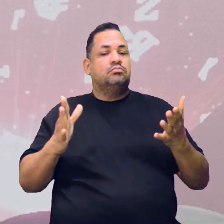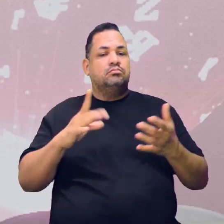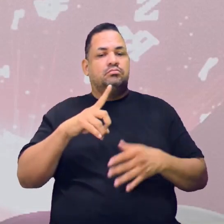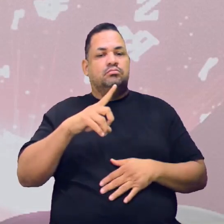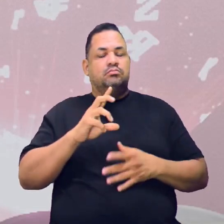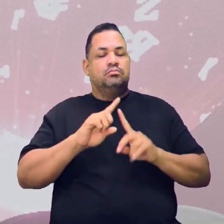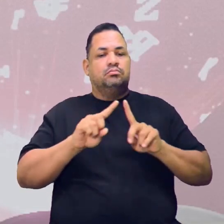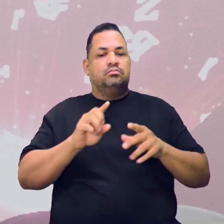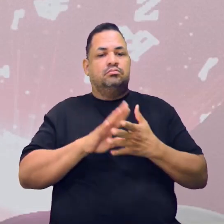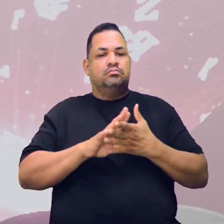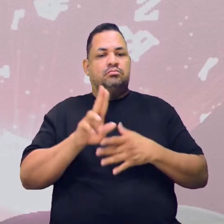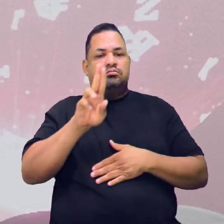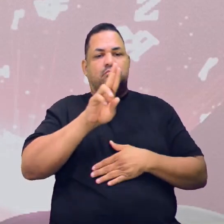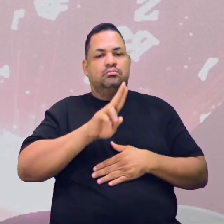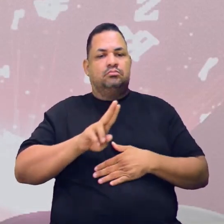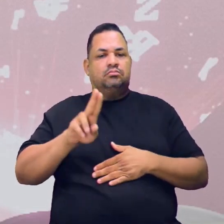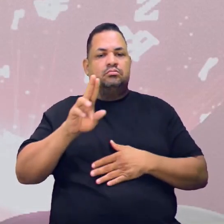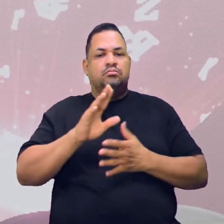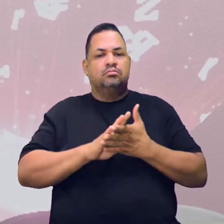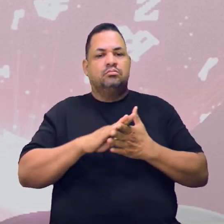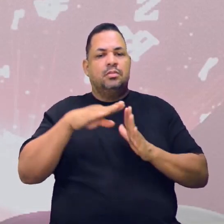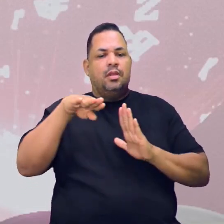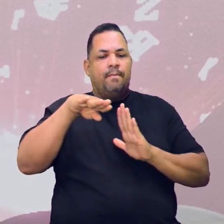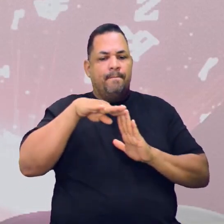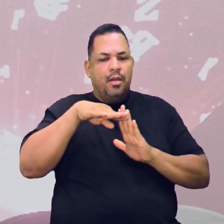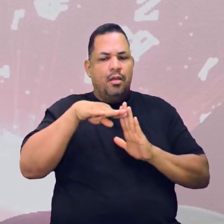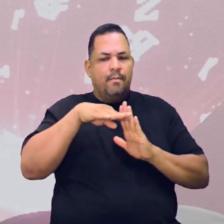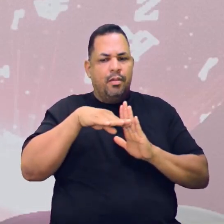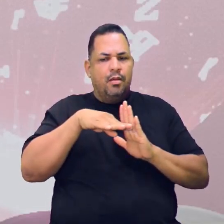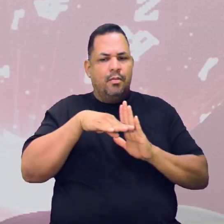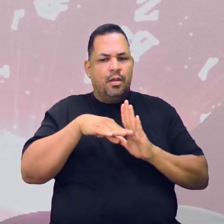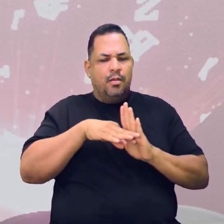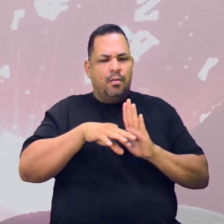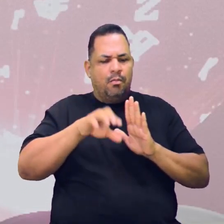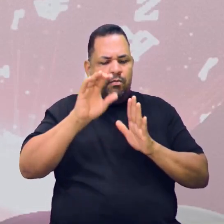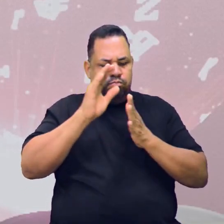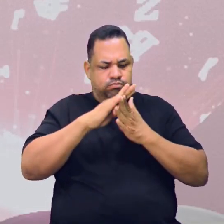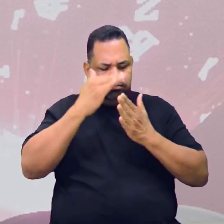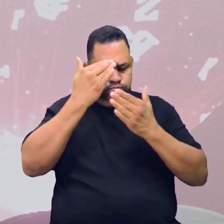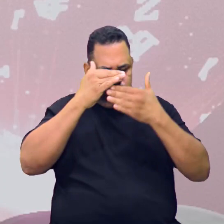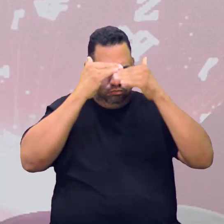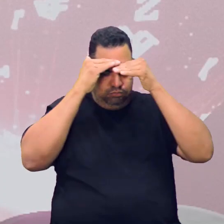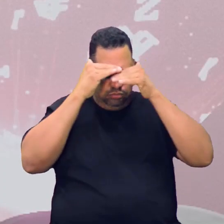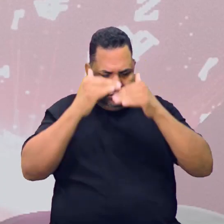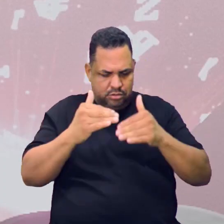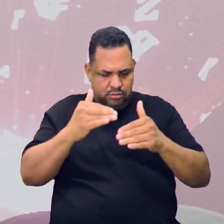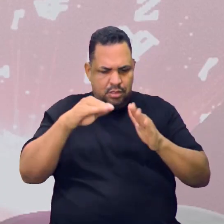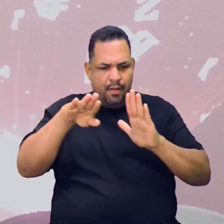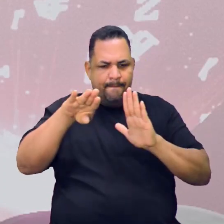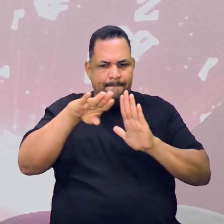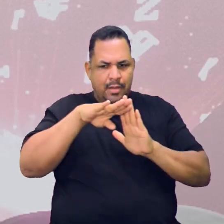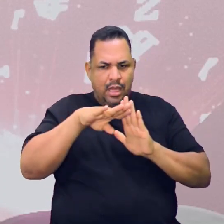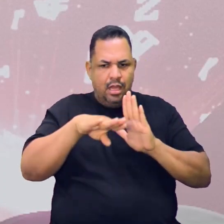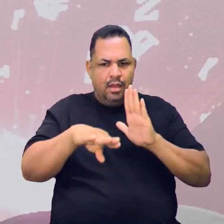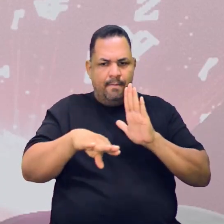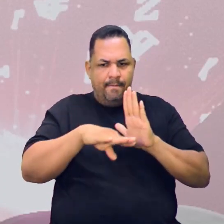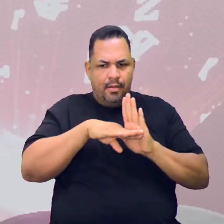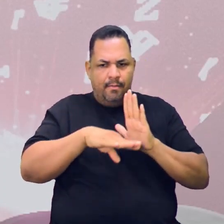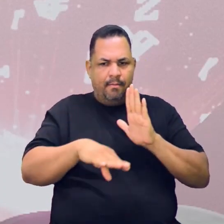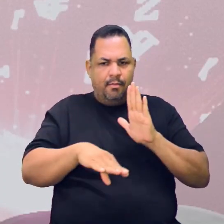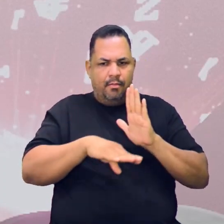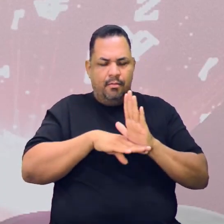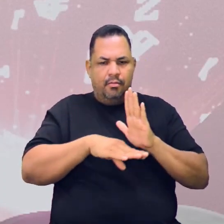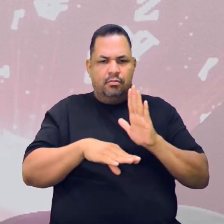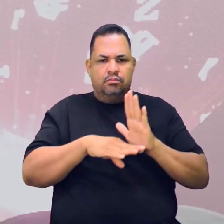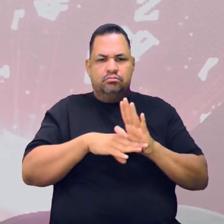você usar, no caso do prescritivo, o que vai acontecer? Você tem que seguir passo a passo. Se você